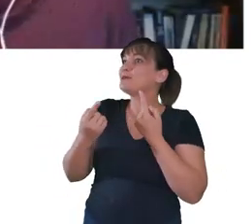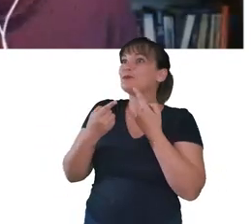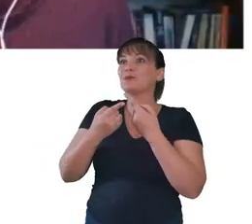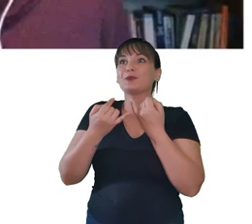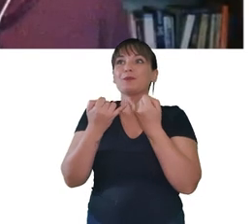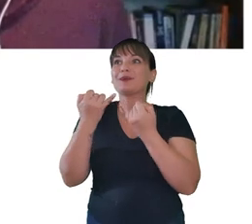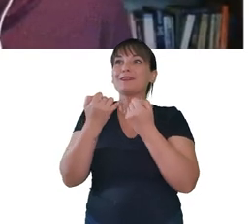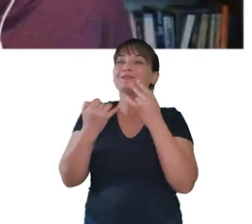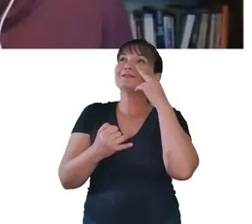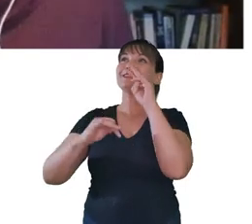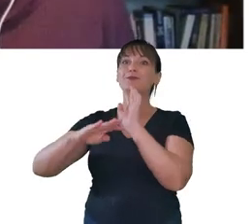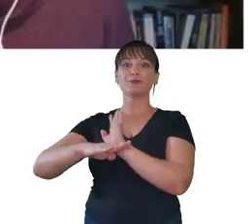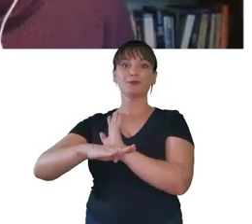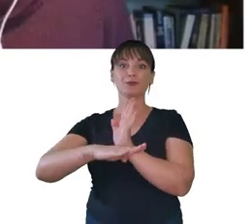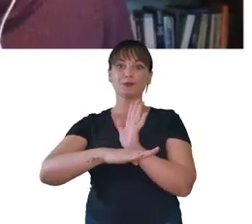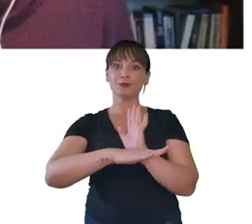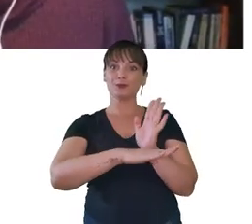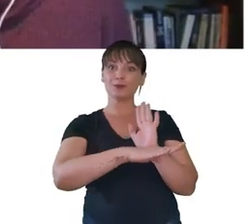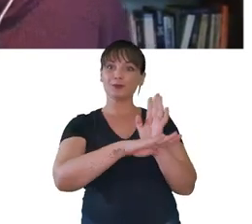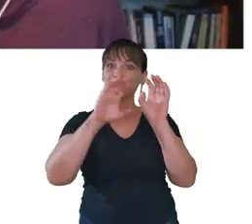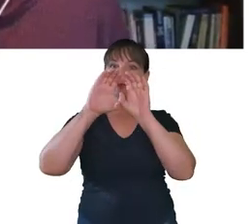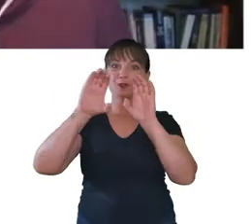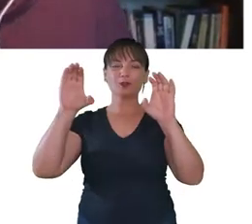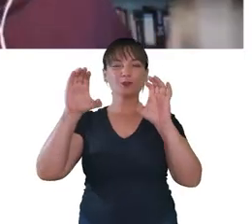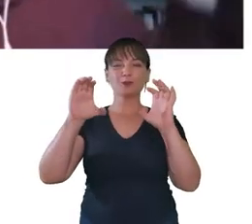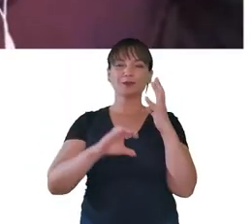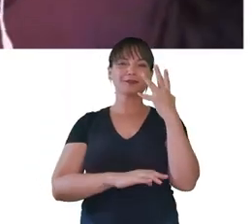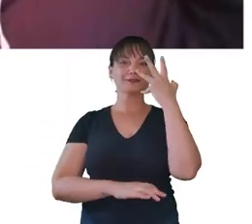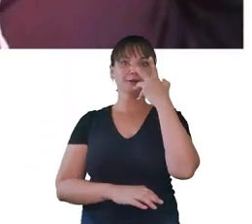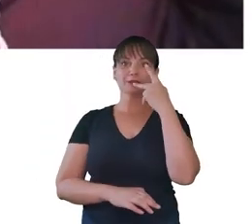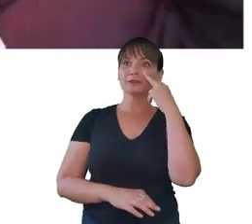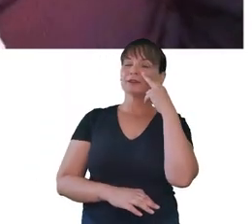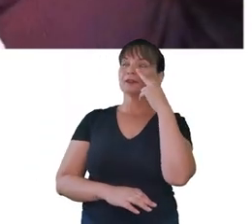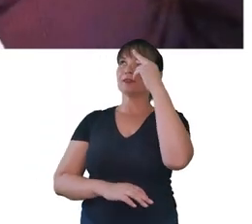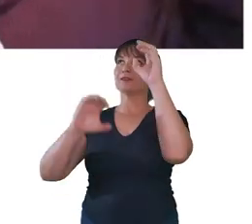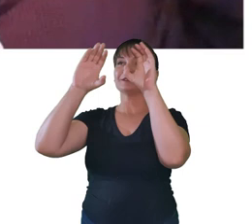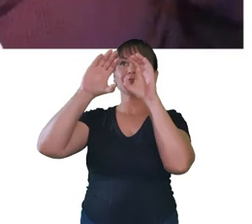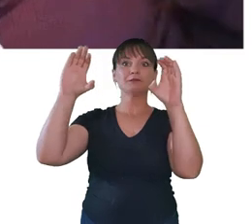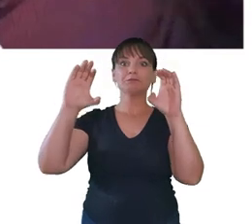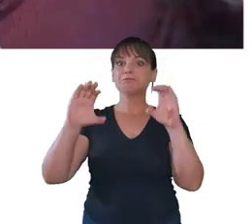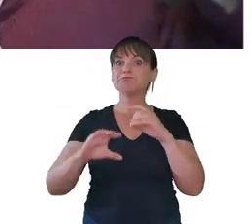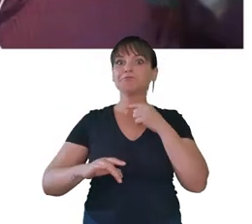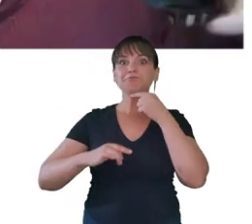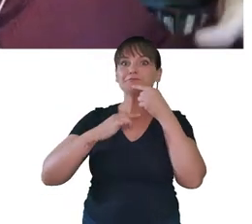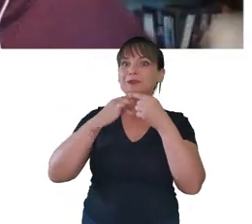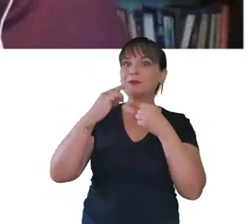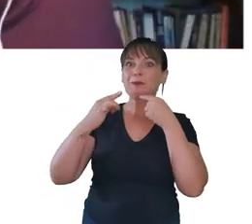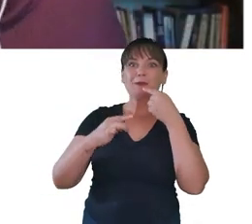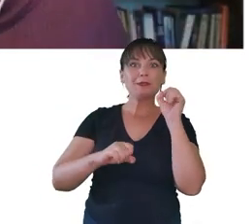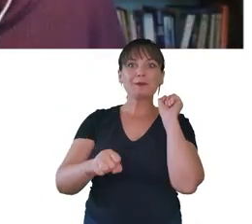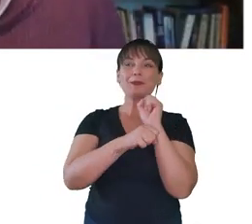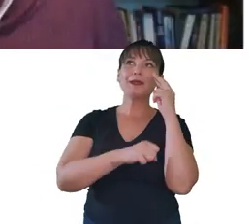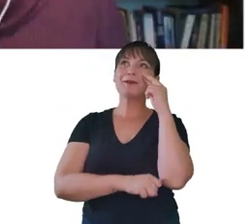um filme no céu, uma magia, uma coisa muito bonita. E aí você olha para o céu e você nunca mais consegue não olhar e enxergar